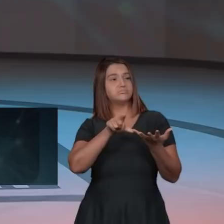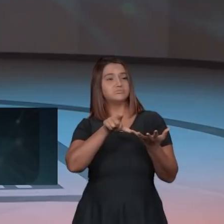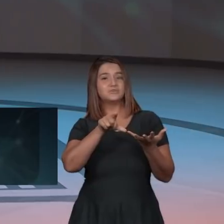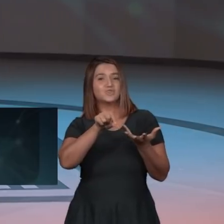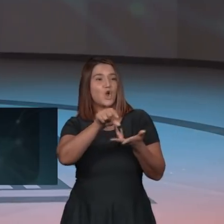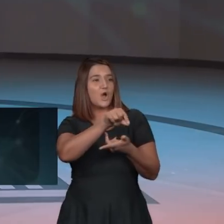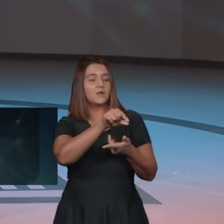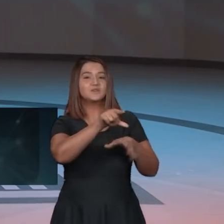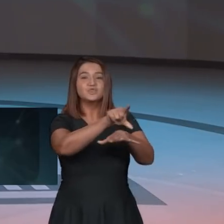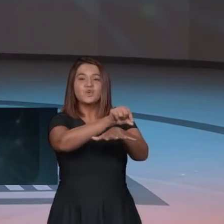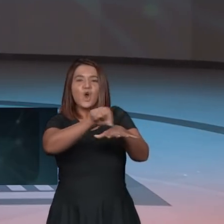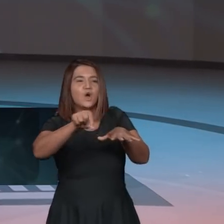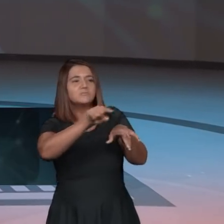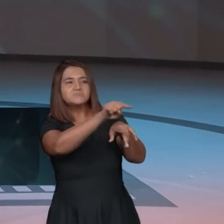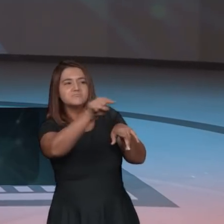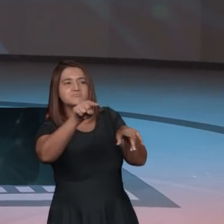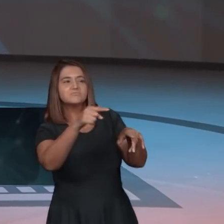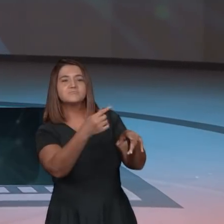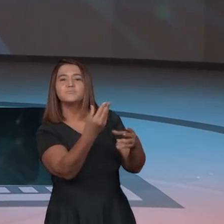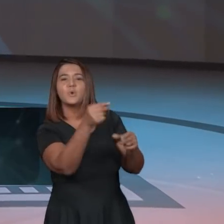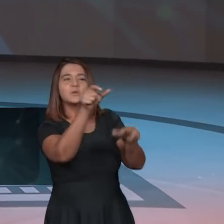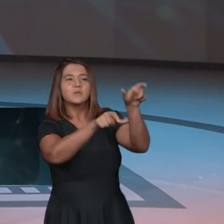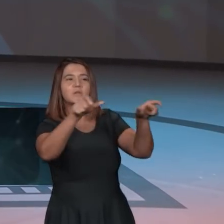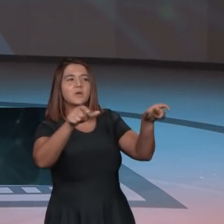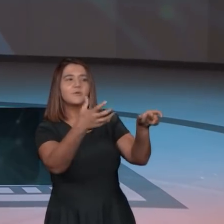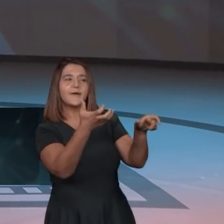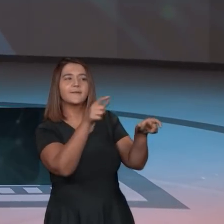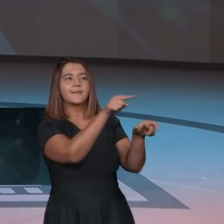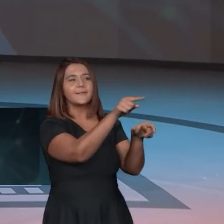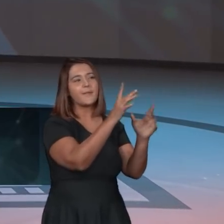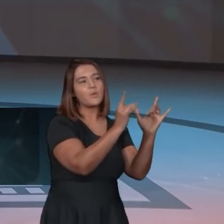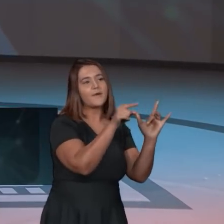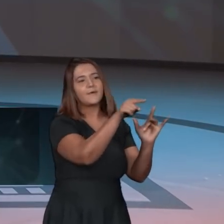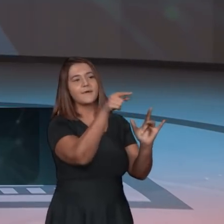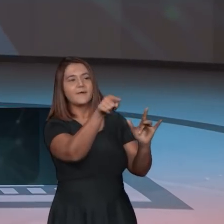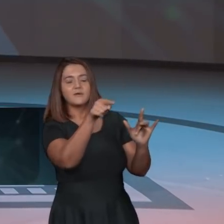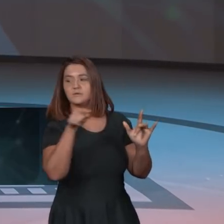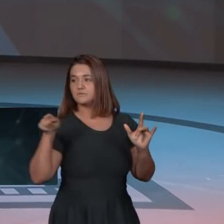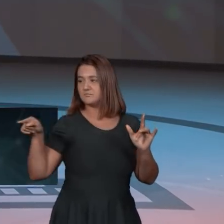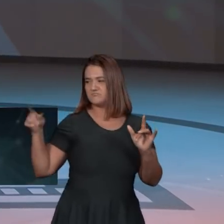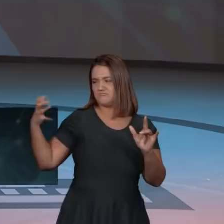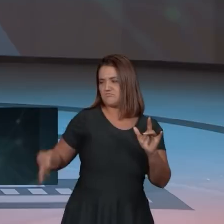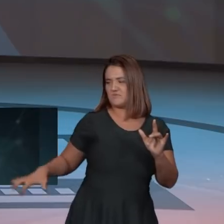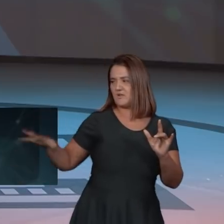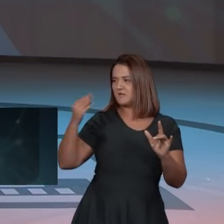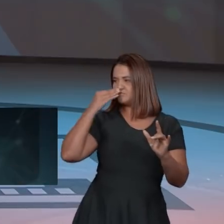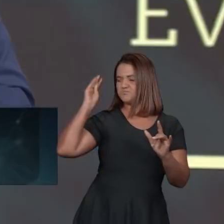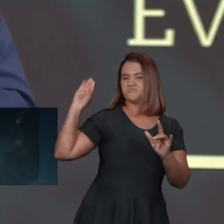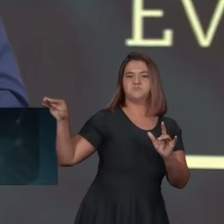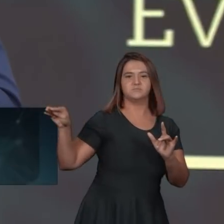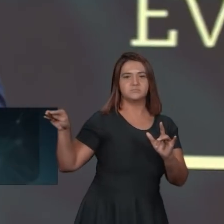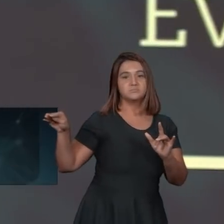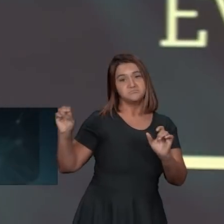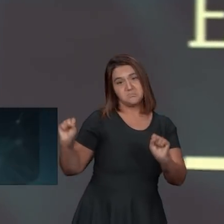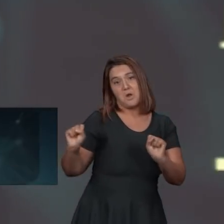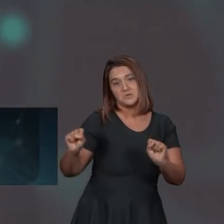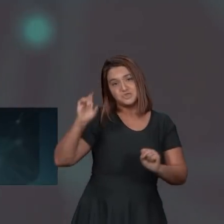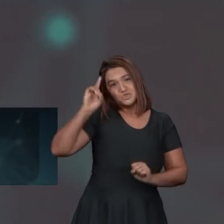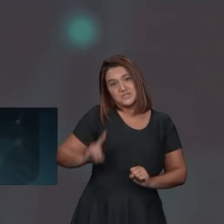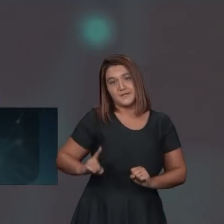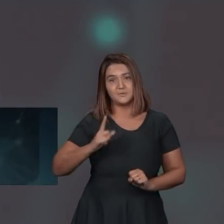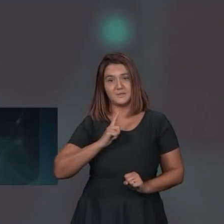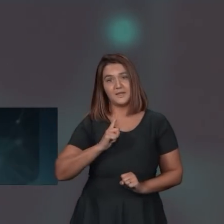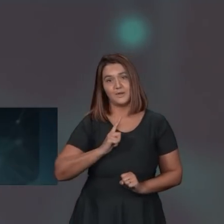pode namorar vários outros e com certeza ela terá melhores opções do que aquele namorado possessivo. Mas Deus é